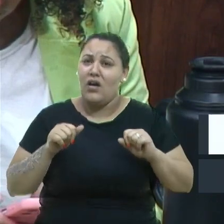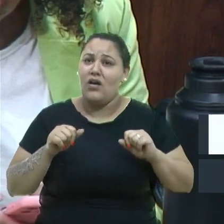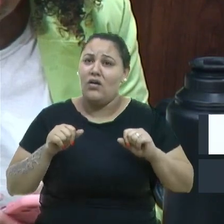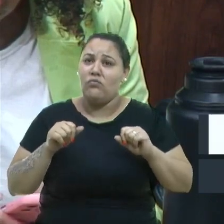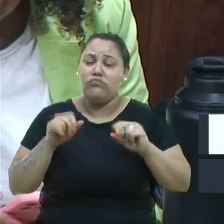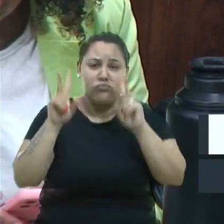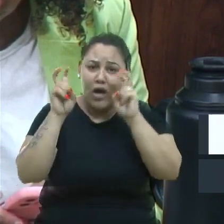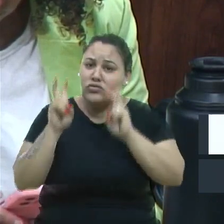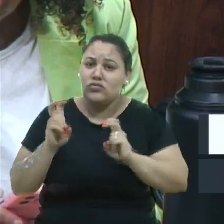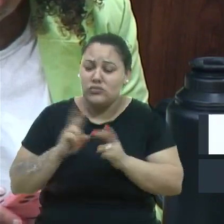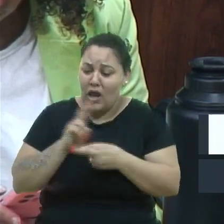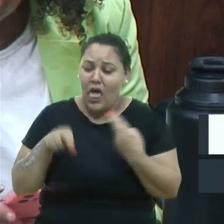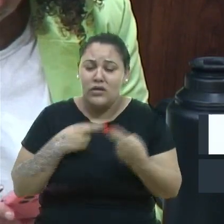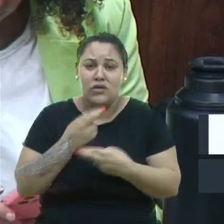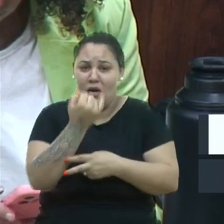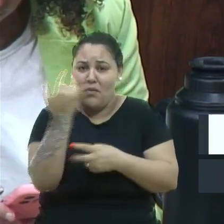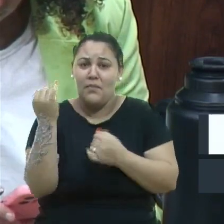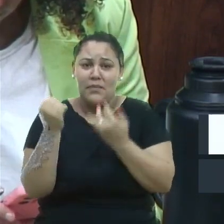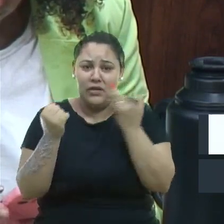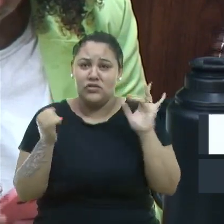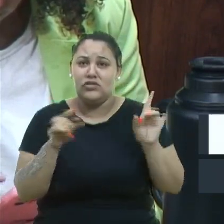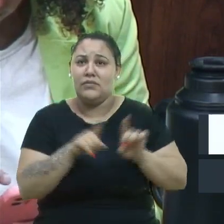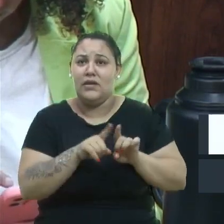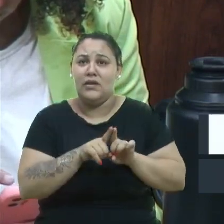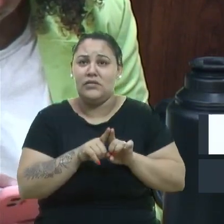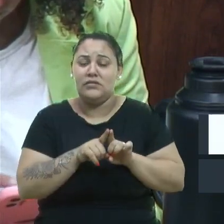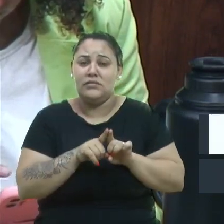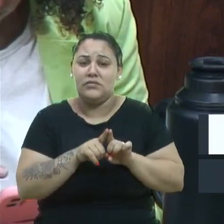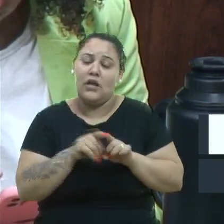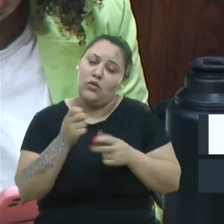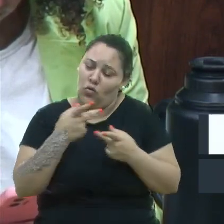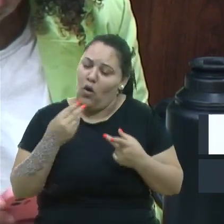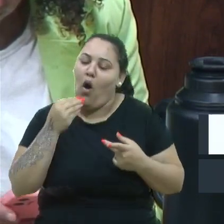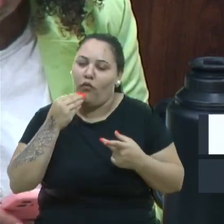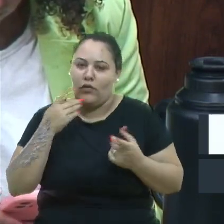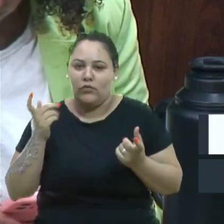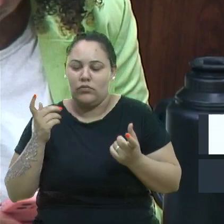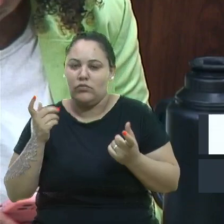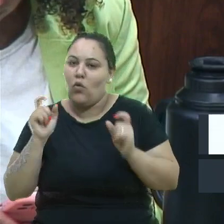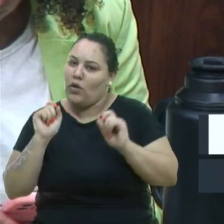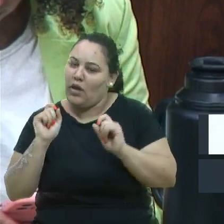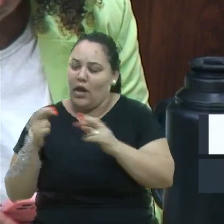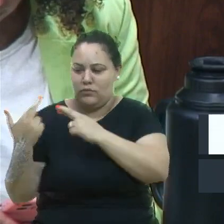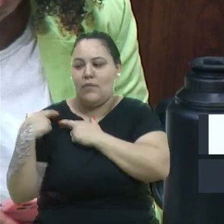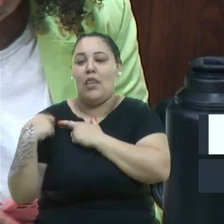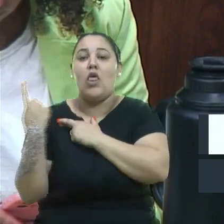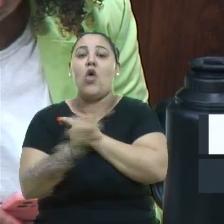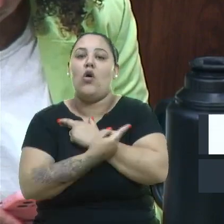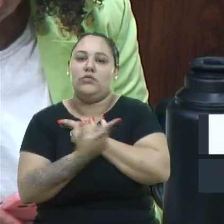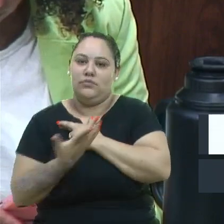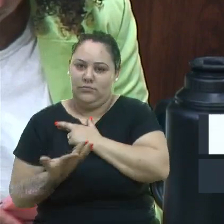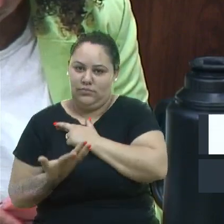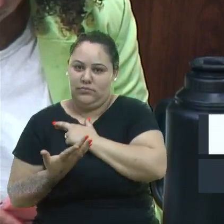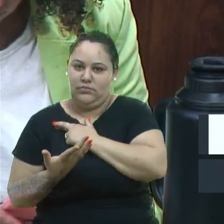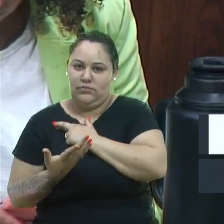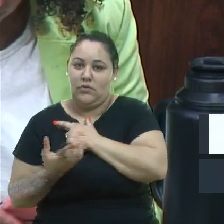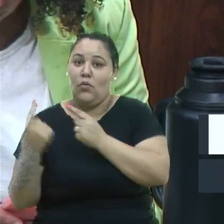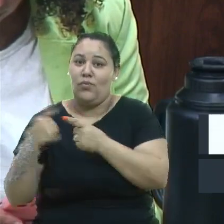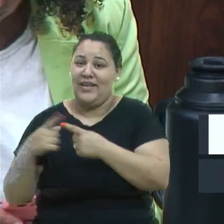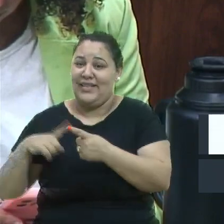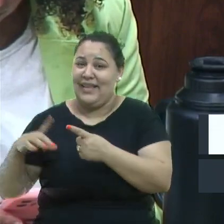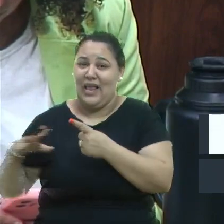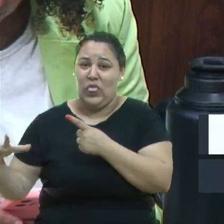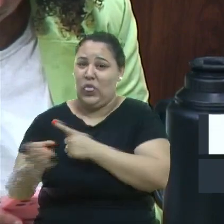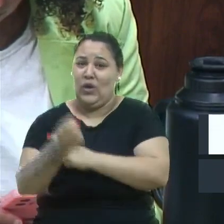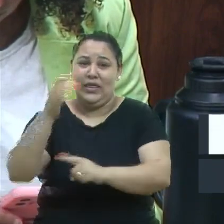temas relacionados ao meio ambiente, daquilo que compete à nossa cidade. E isso porque, no rol das demandas, o tema